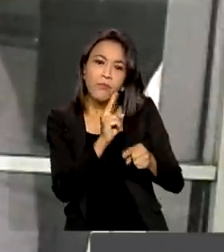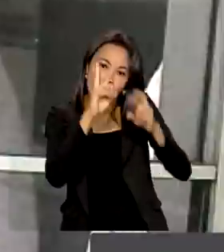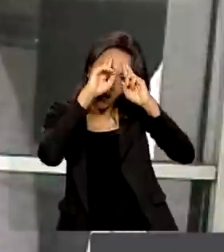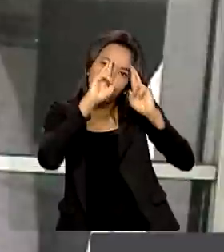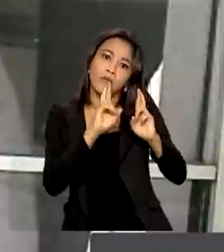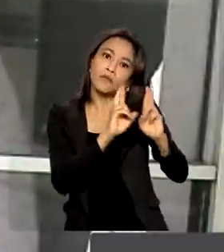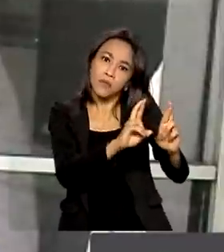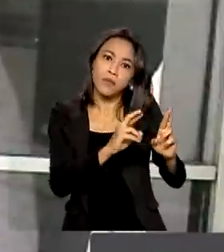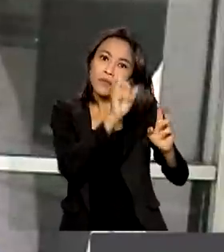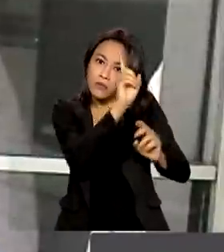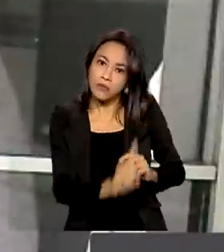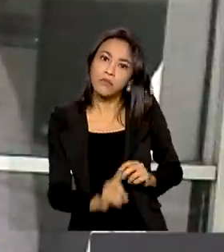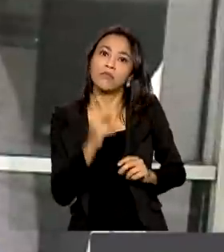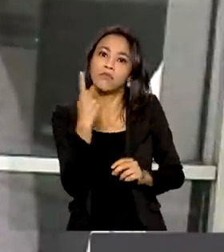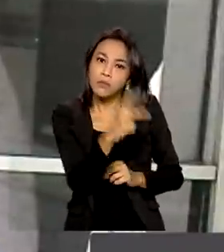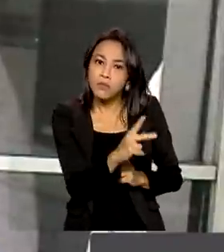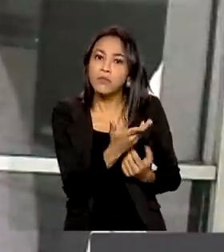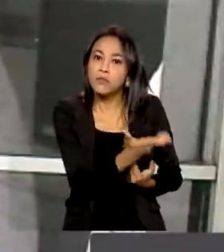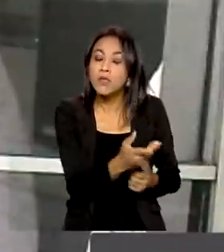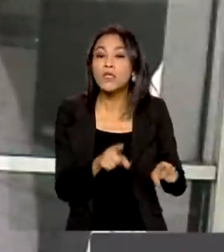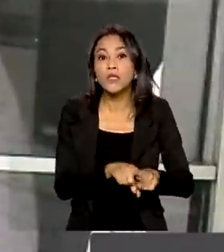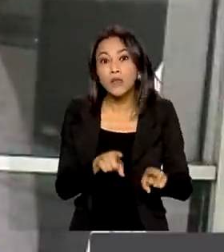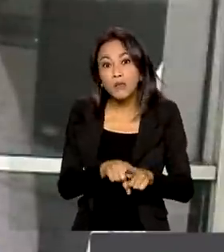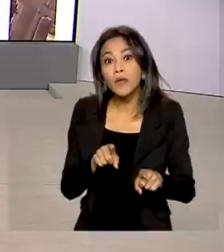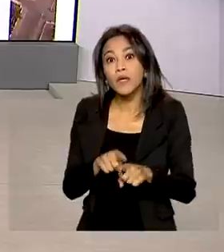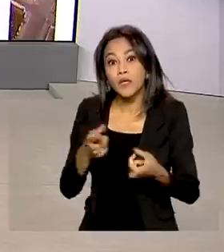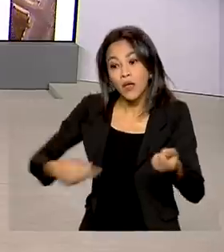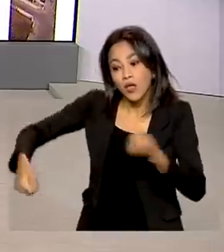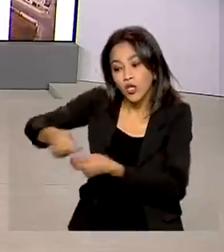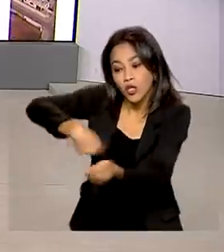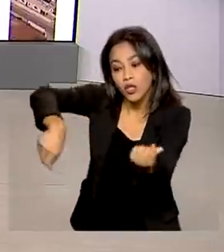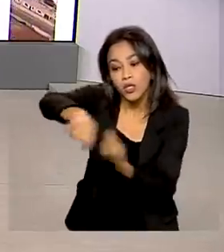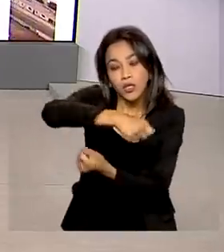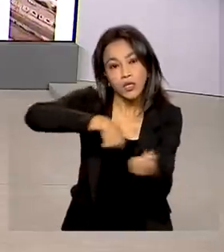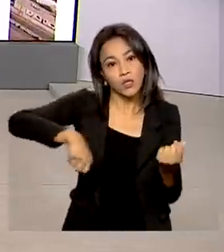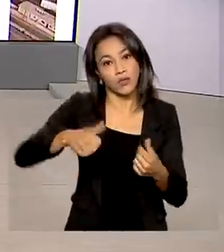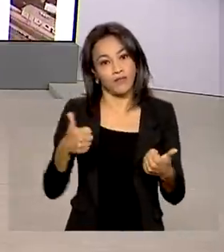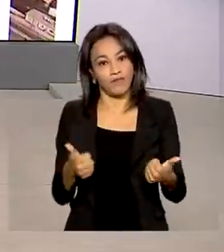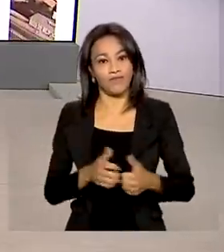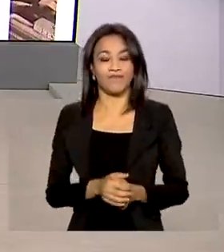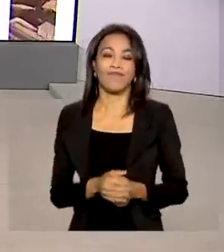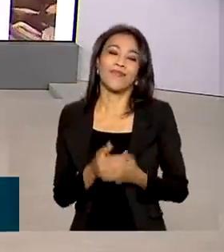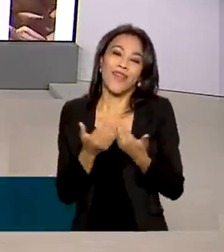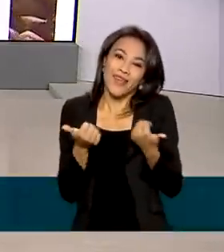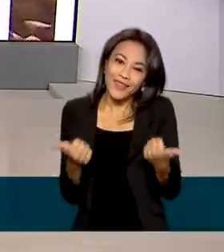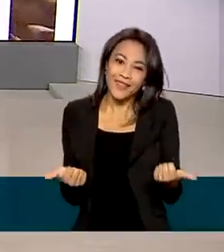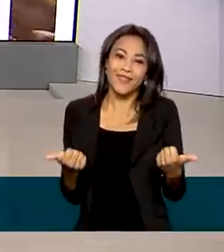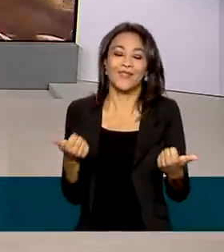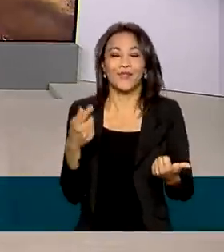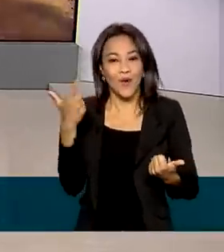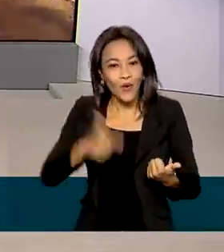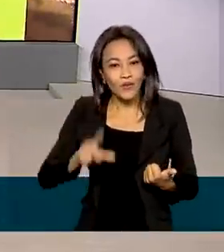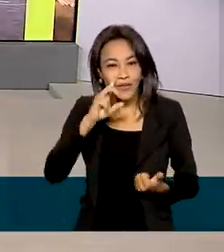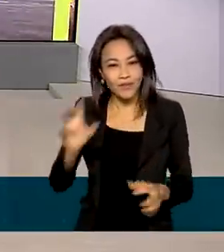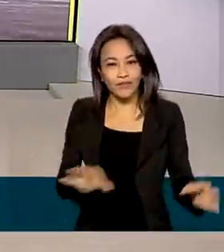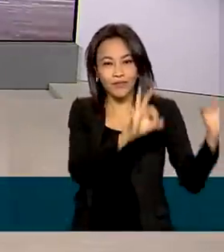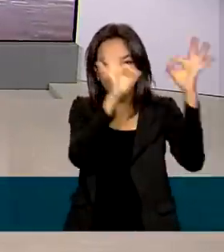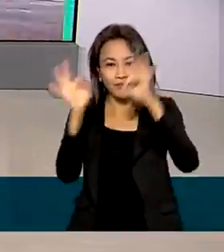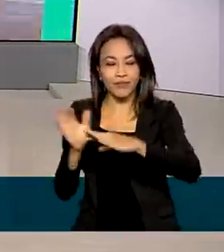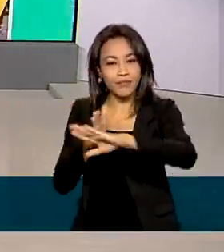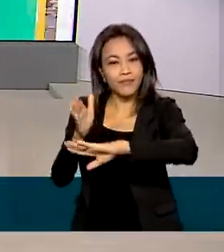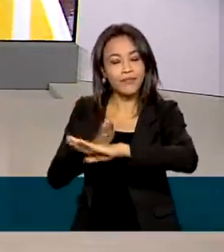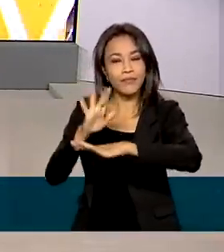desse consumidor individual, mas também pensando num mercado saudável. É isso. Para rever as reportagens de hoje, acesse as